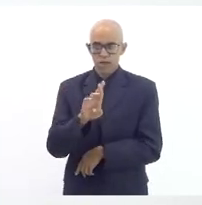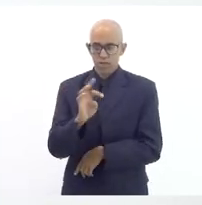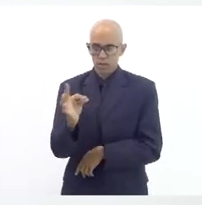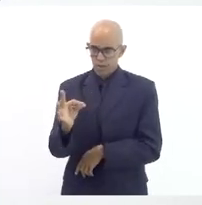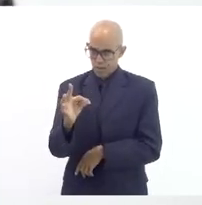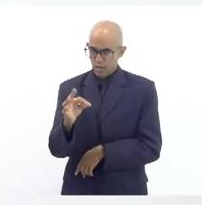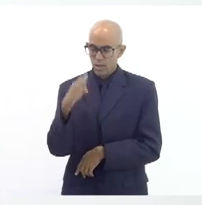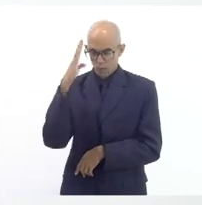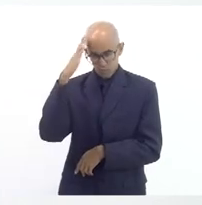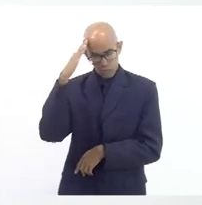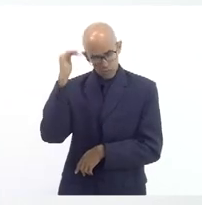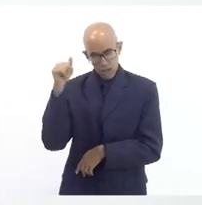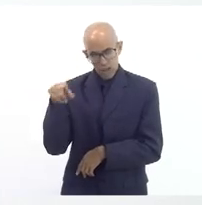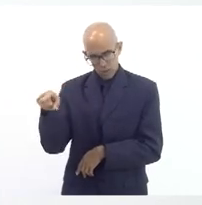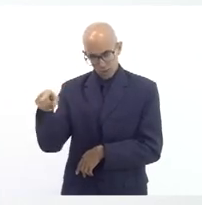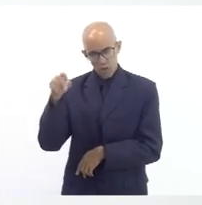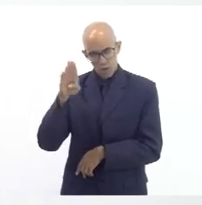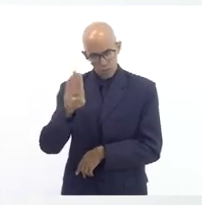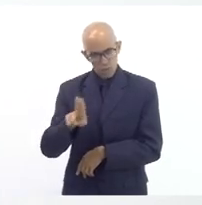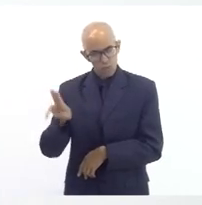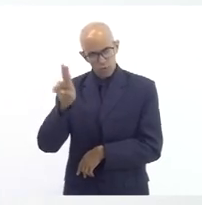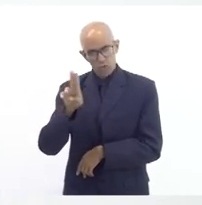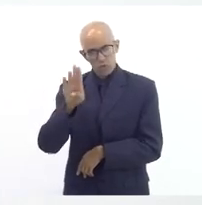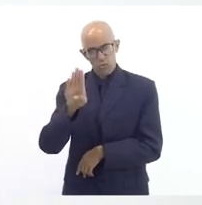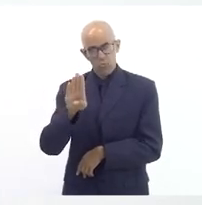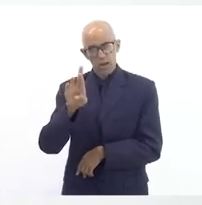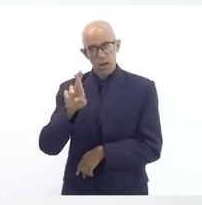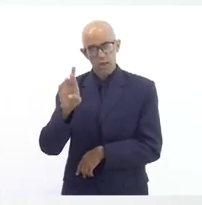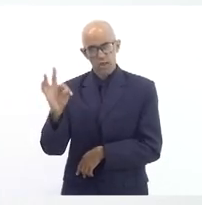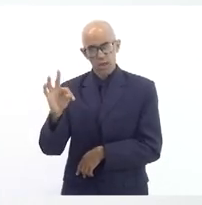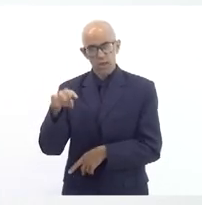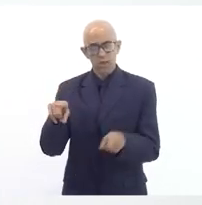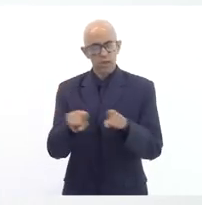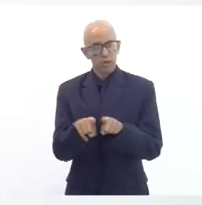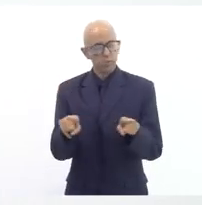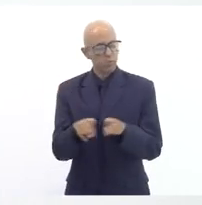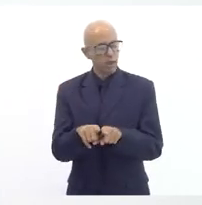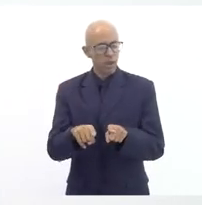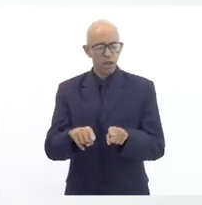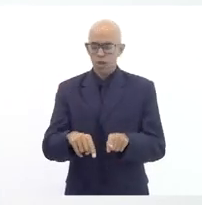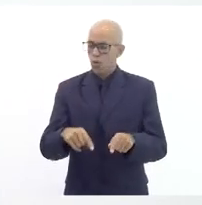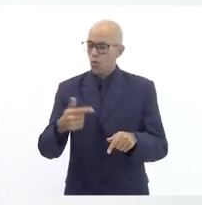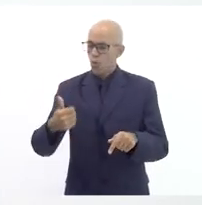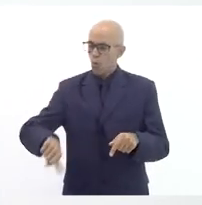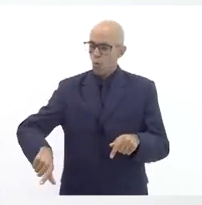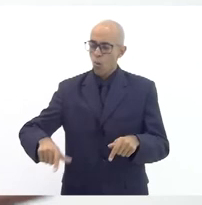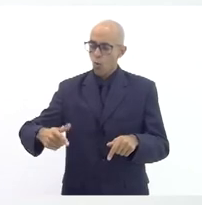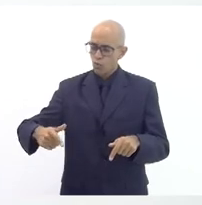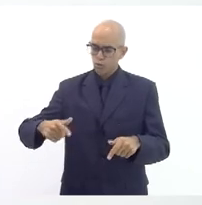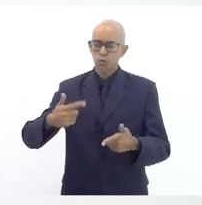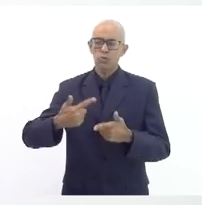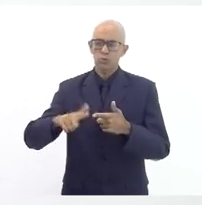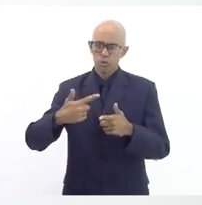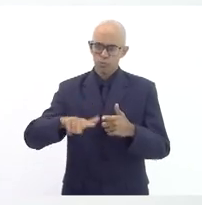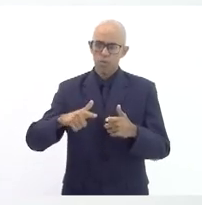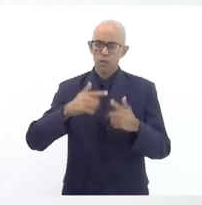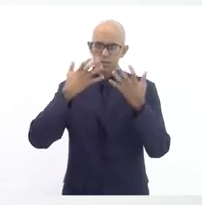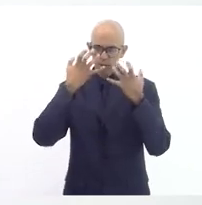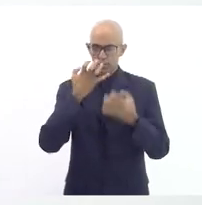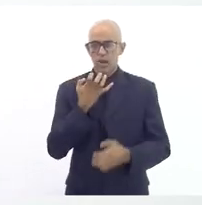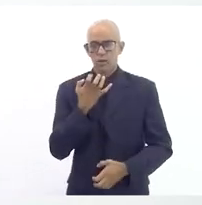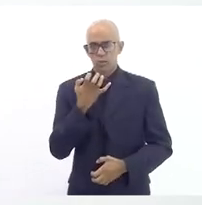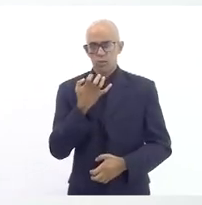Vossa Excelência utiliza o BRT, que é outro ponto crítico dessa cidade. O que tem acontecido com o BRT é